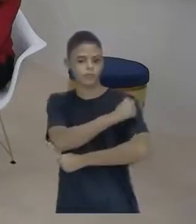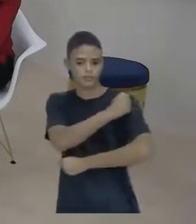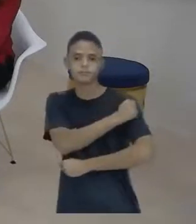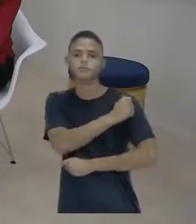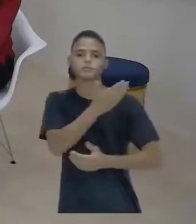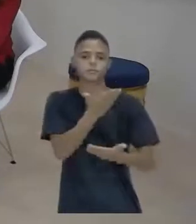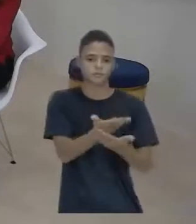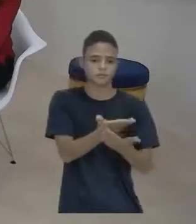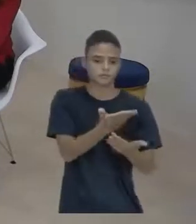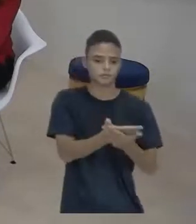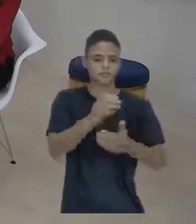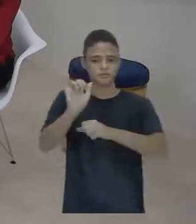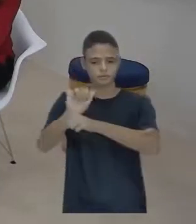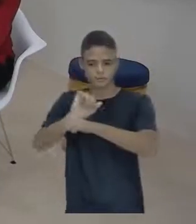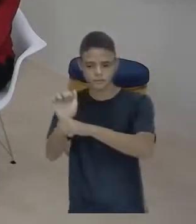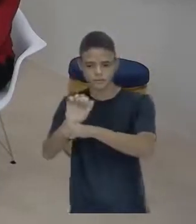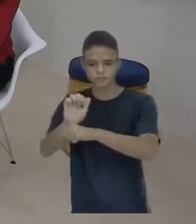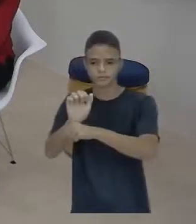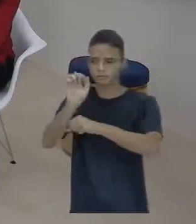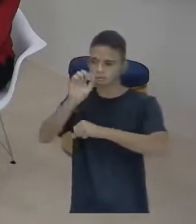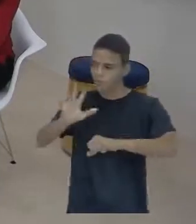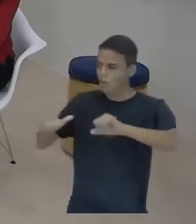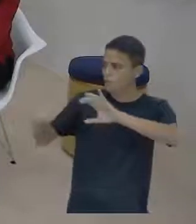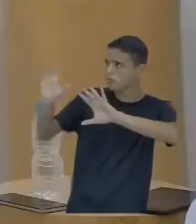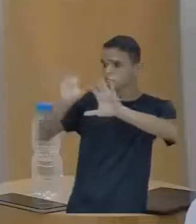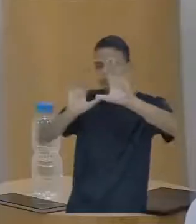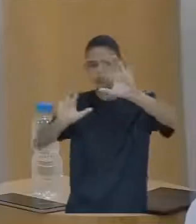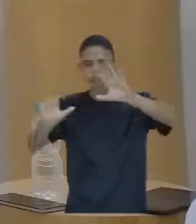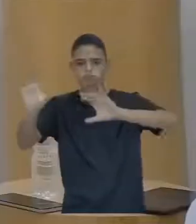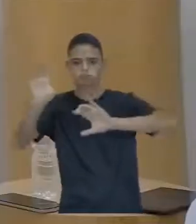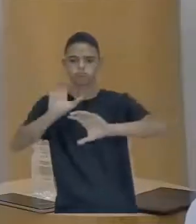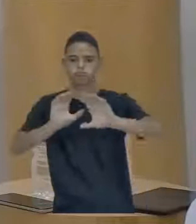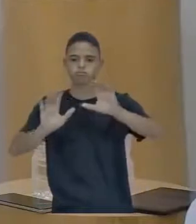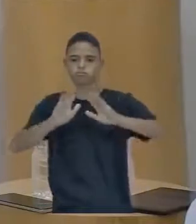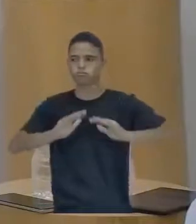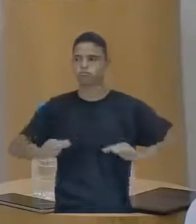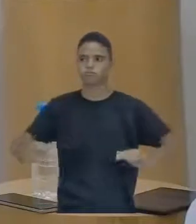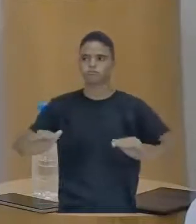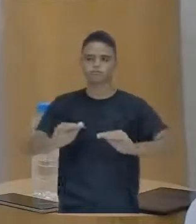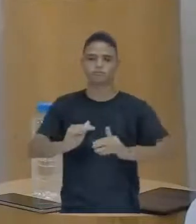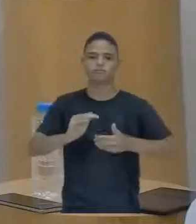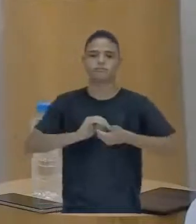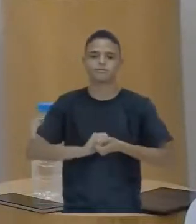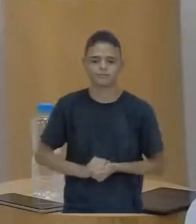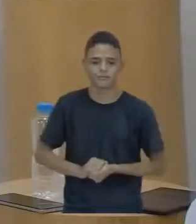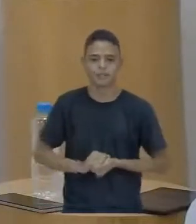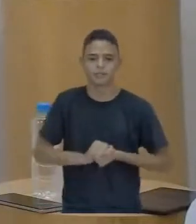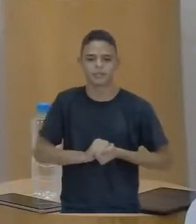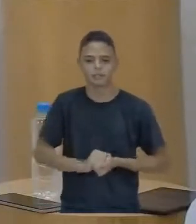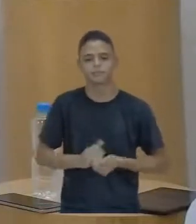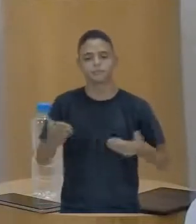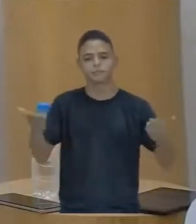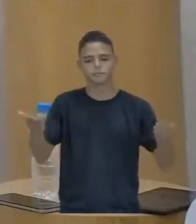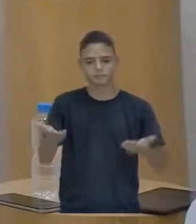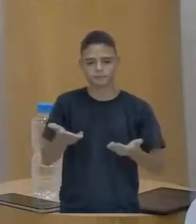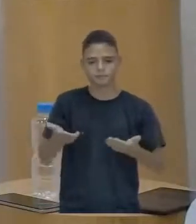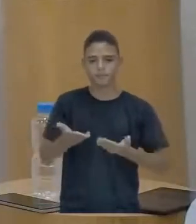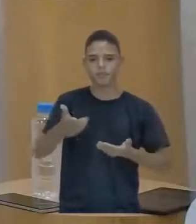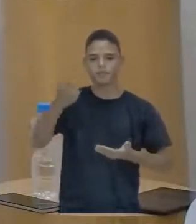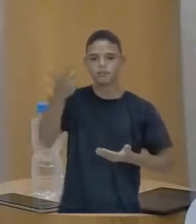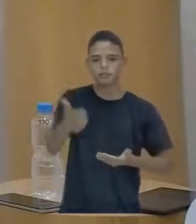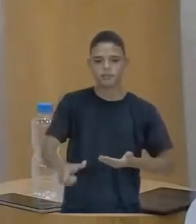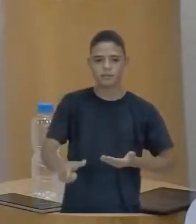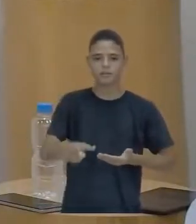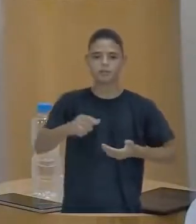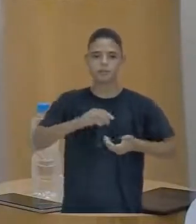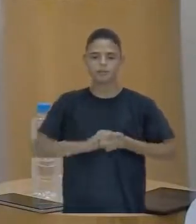Brasil, do universo, dos universos paralelos, dos multiversos, tudo bem com vocês? Estamos aqui hoje para mais uma aula, e olha, não é uma